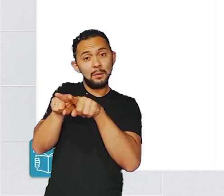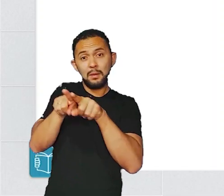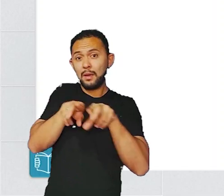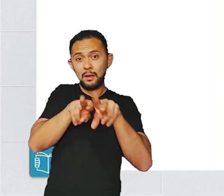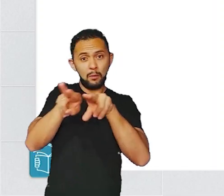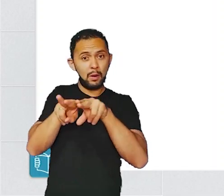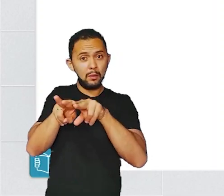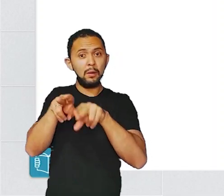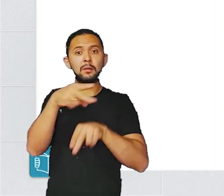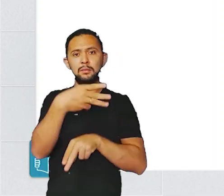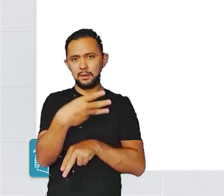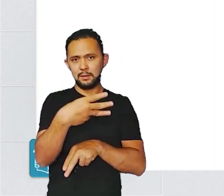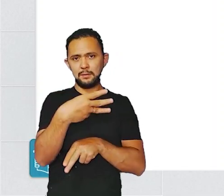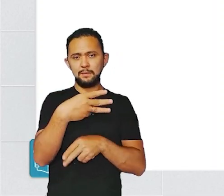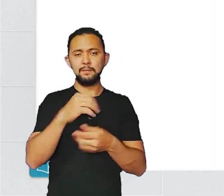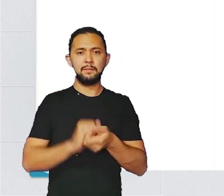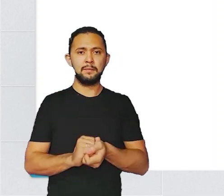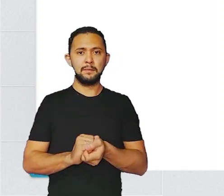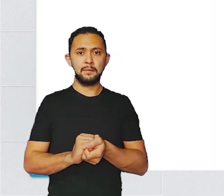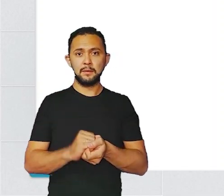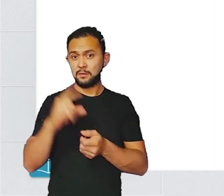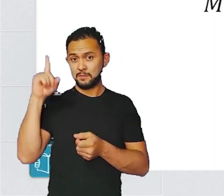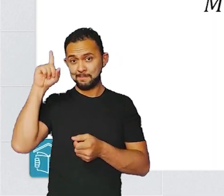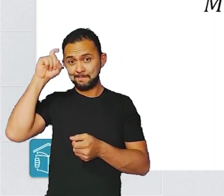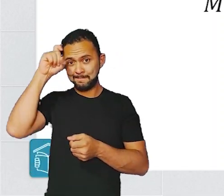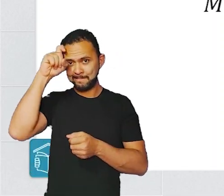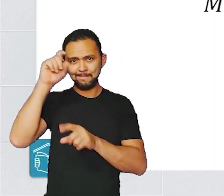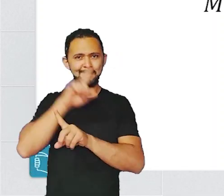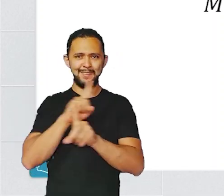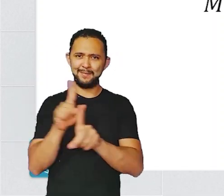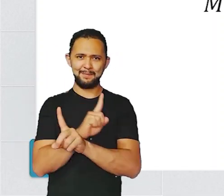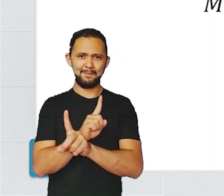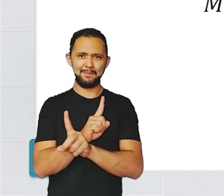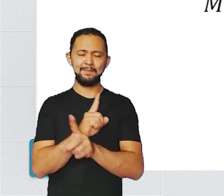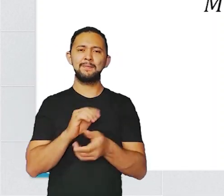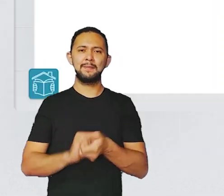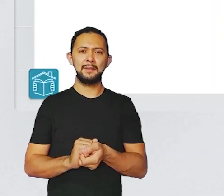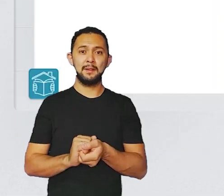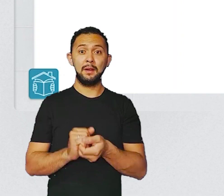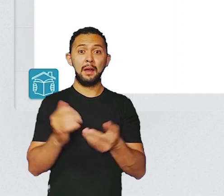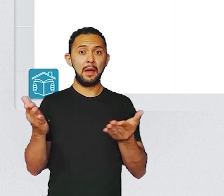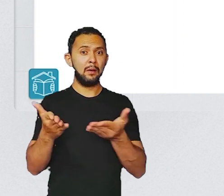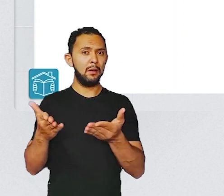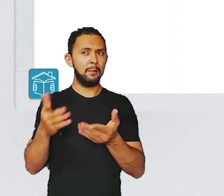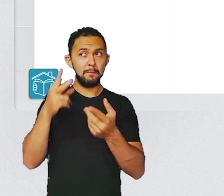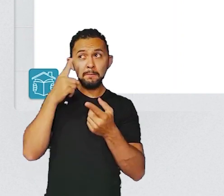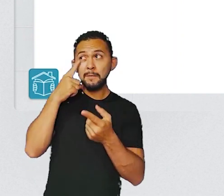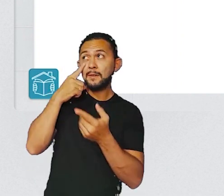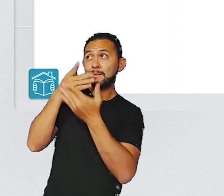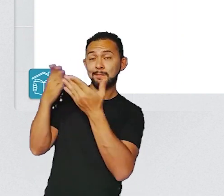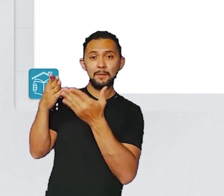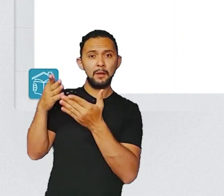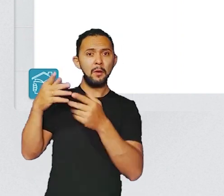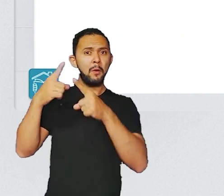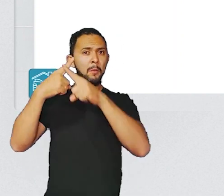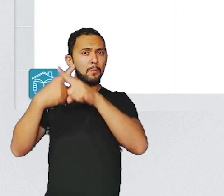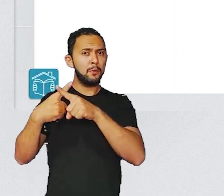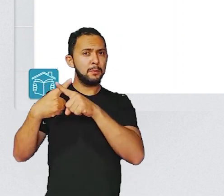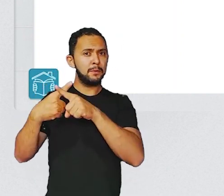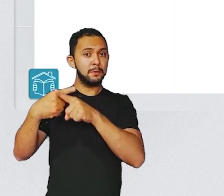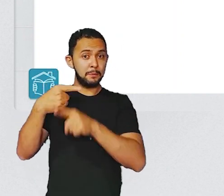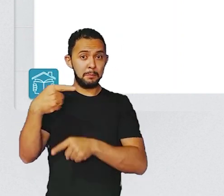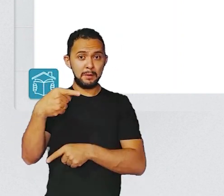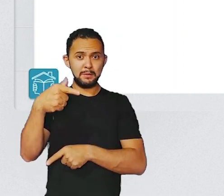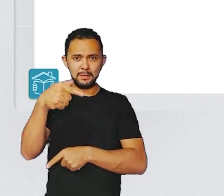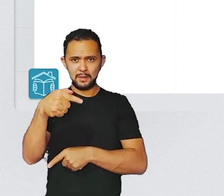de 3, tá bom? Não vamos criar dificuldade aí não. Os múltiplos de menos 7. Os múltiplos de menos 7, aí você vai